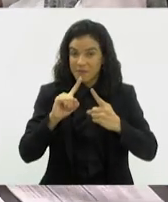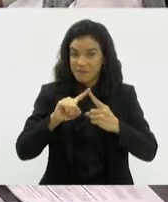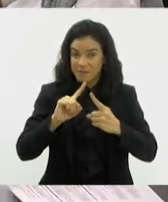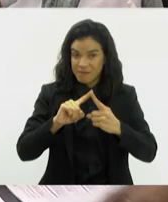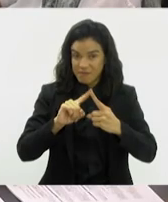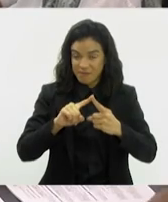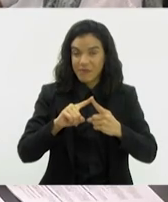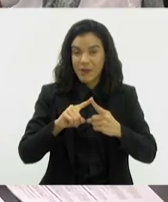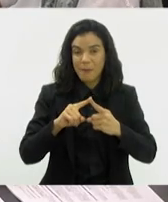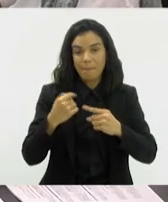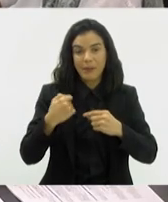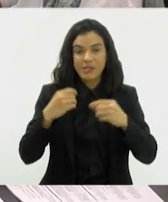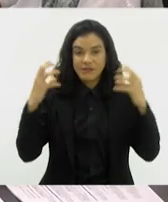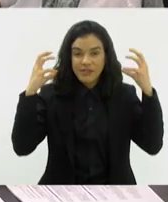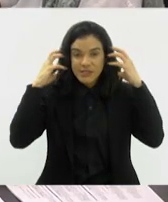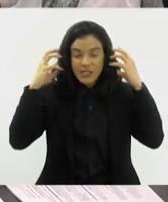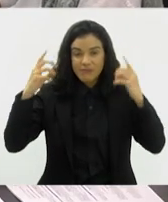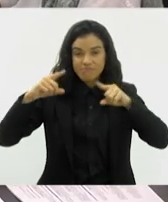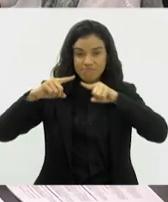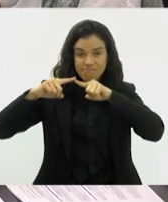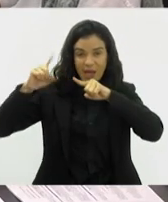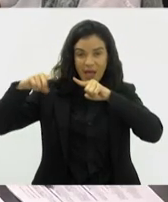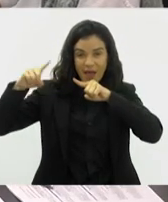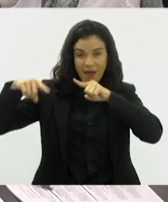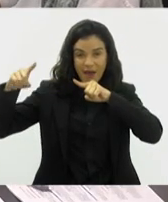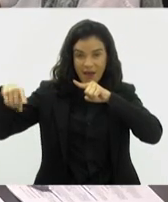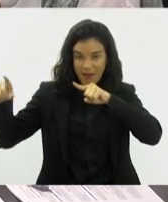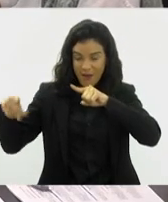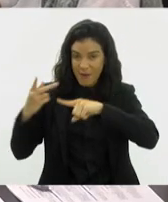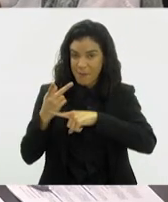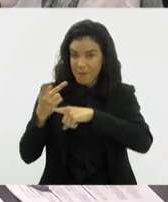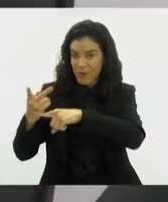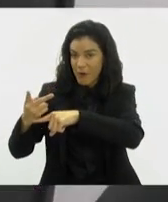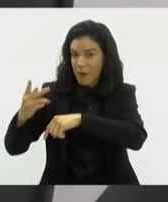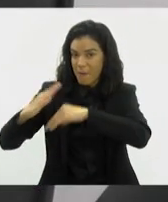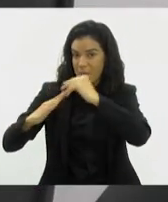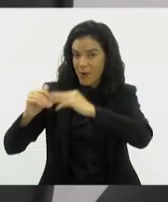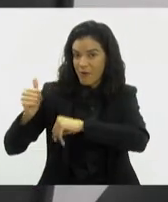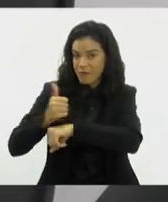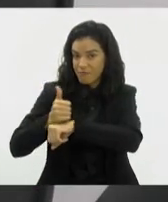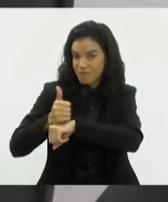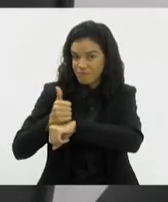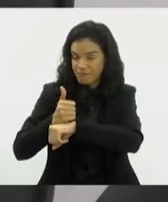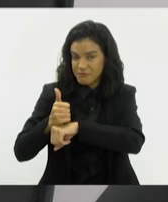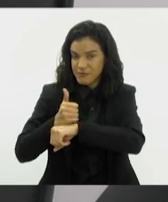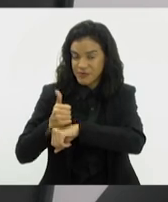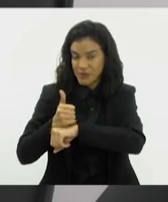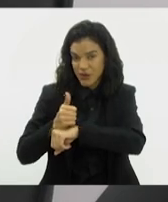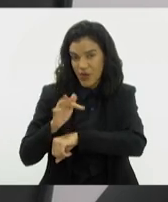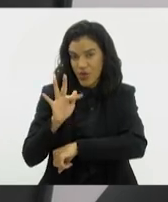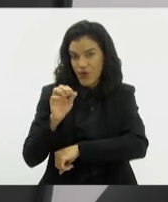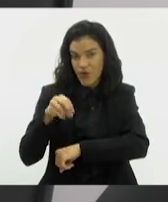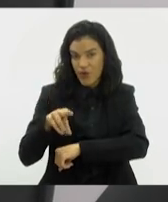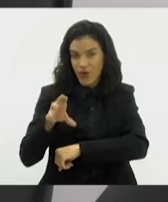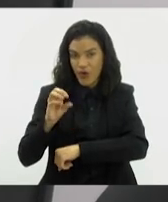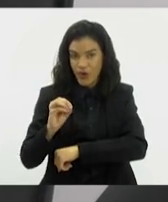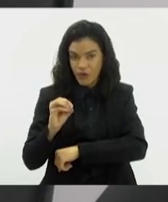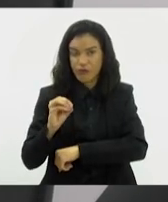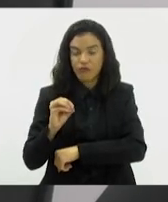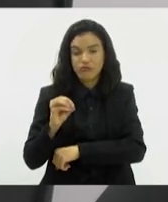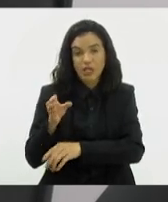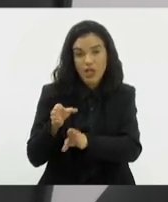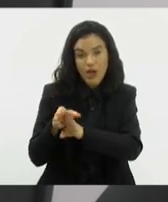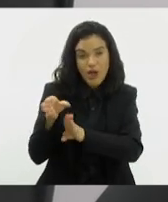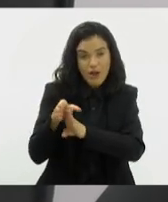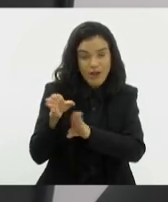fazer um teste de audiometria e é um profissional médico habilitado para ver se ele não recomenda a Vossa Excelência usar o